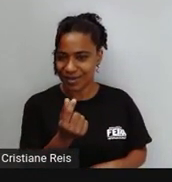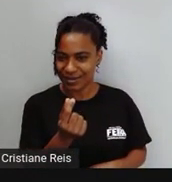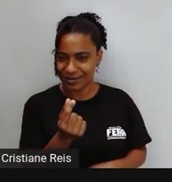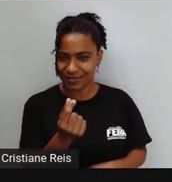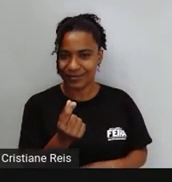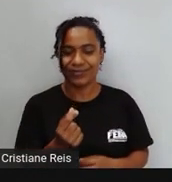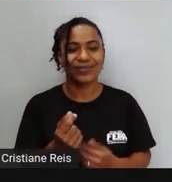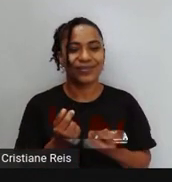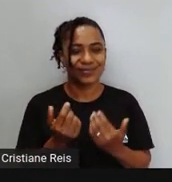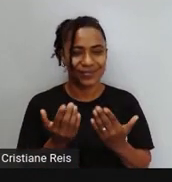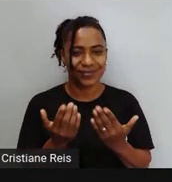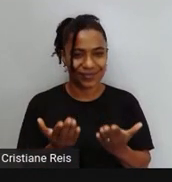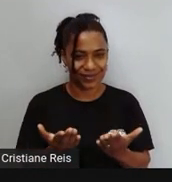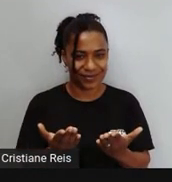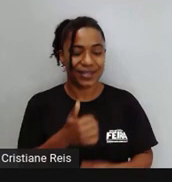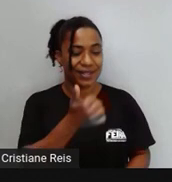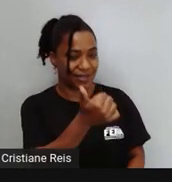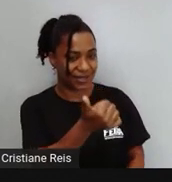$165. É